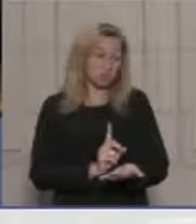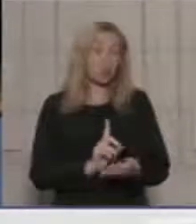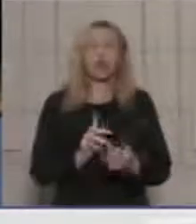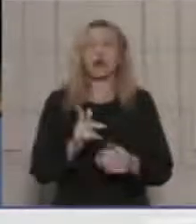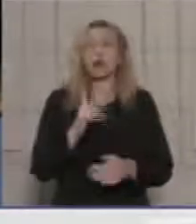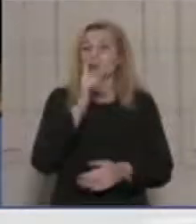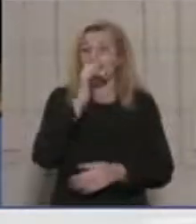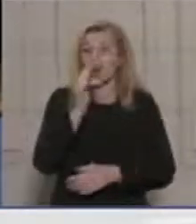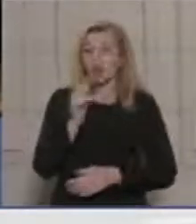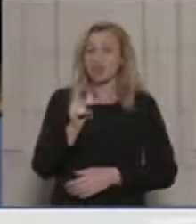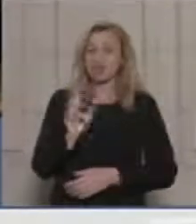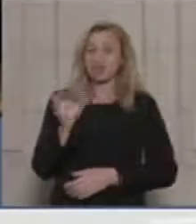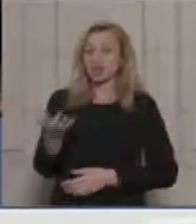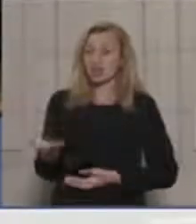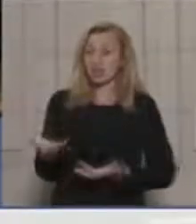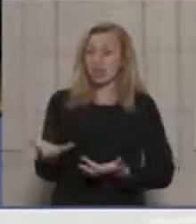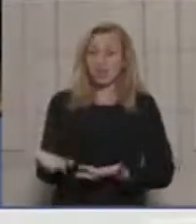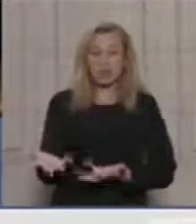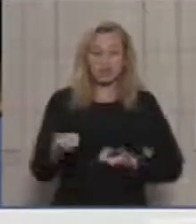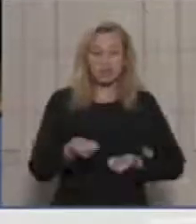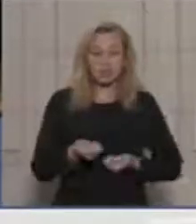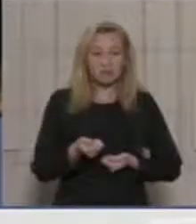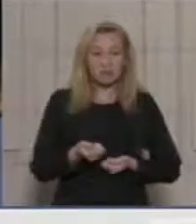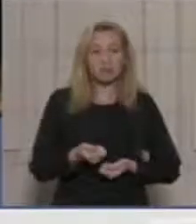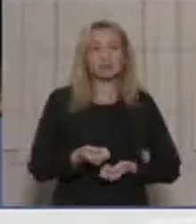deputado para discutir